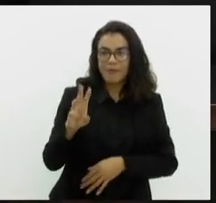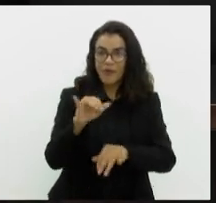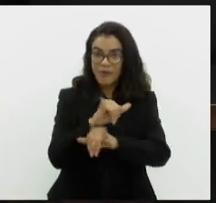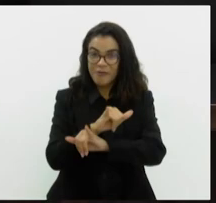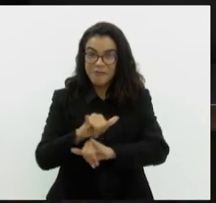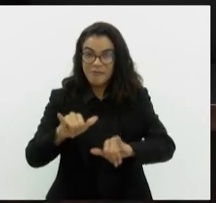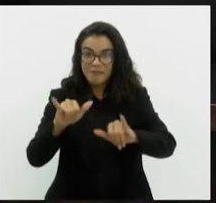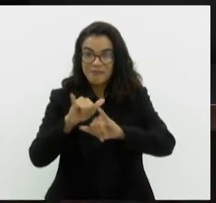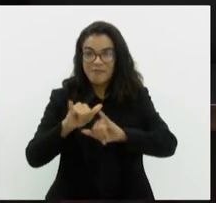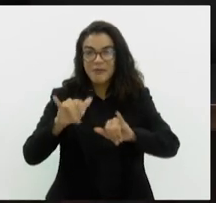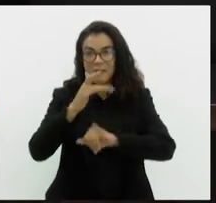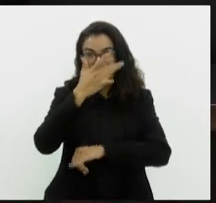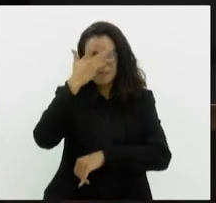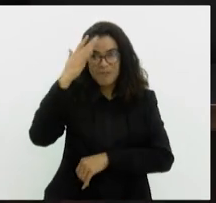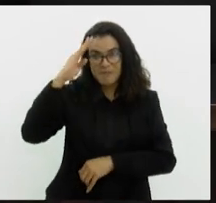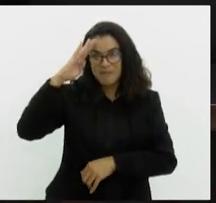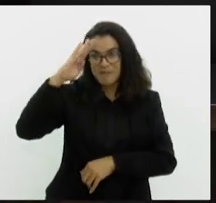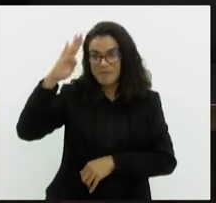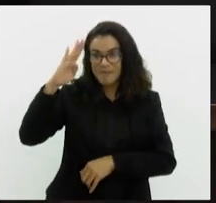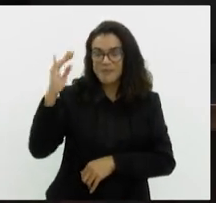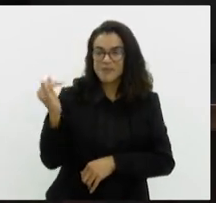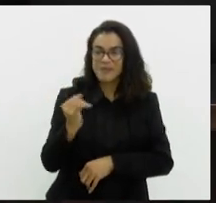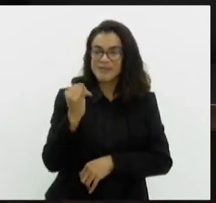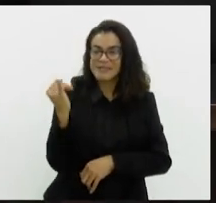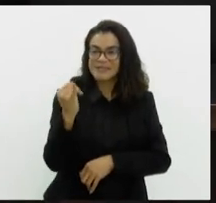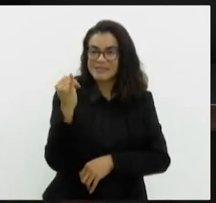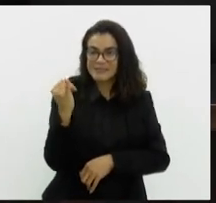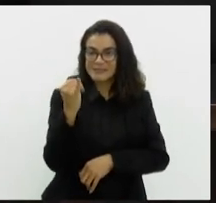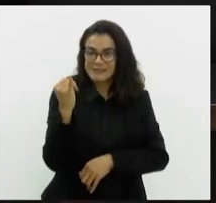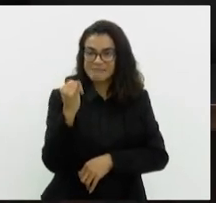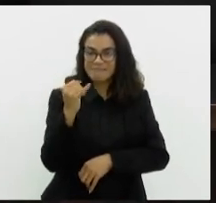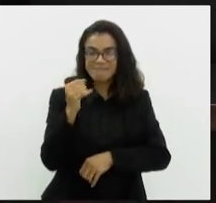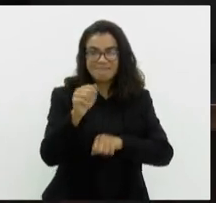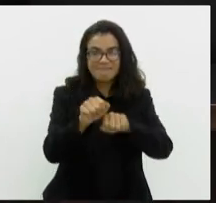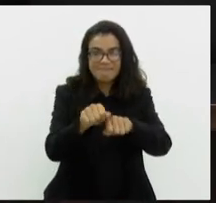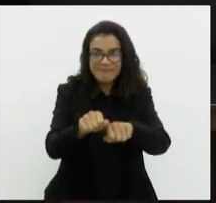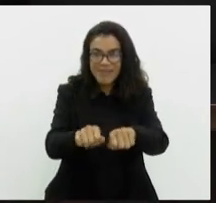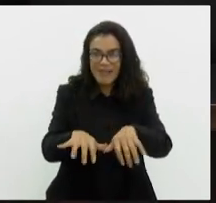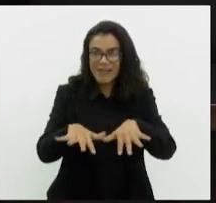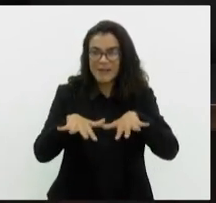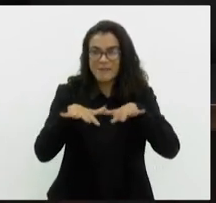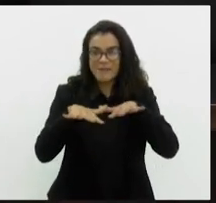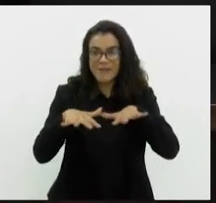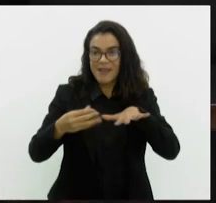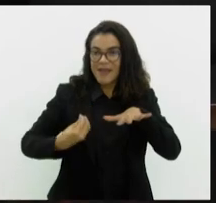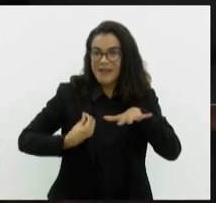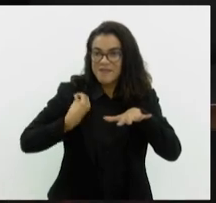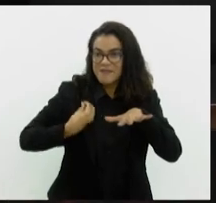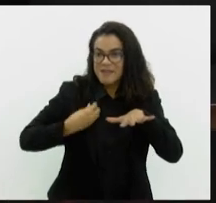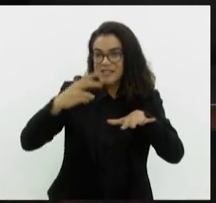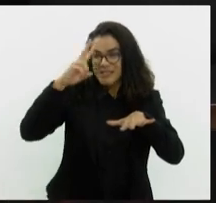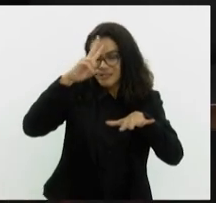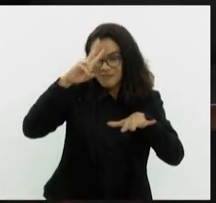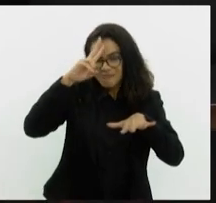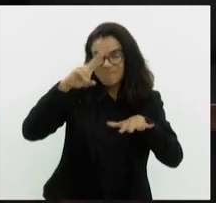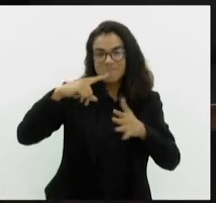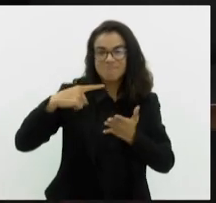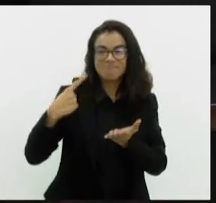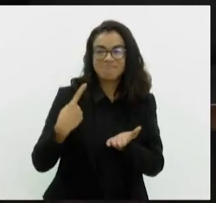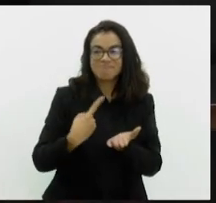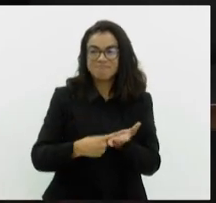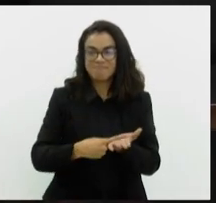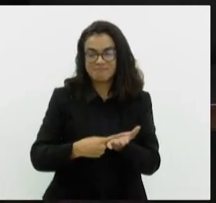tão fundamentais dessa plateia no dia de hoje, que vem celebrar a vida, a história, o compromisso de